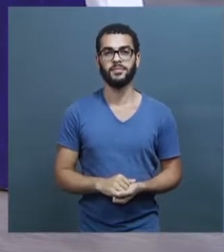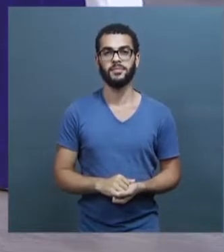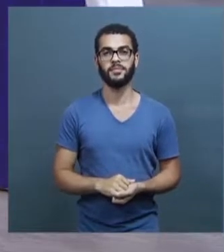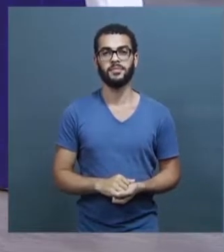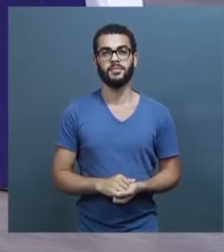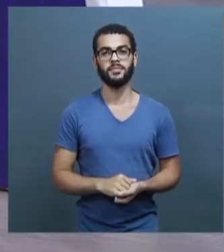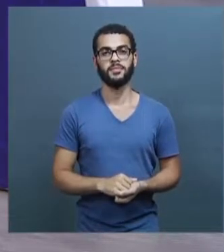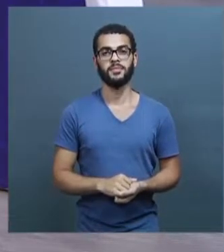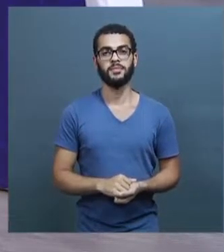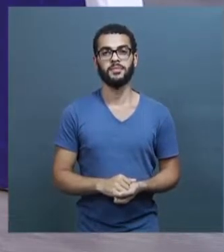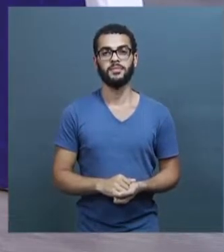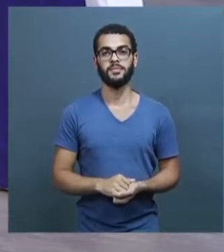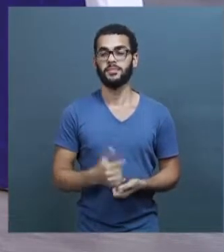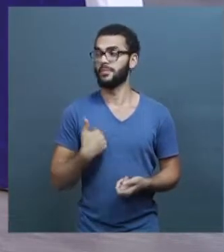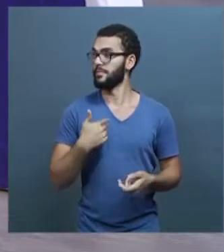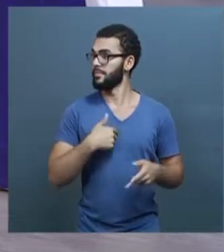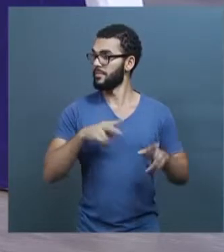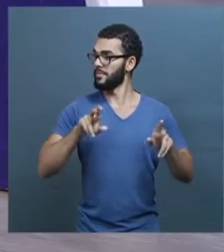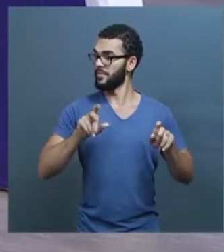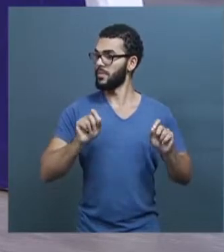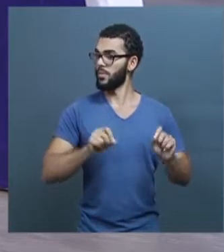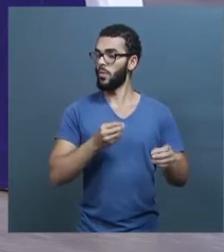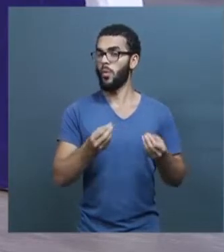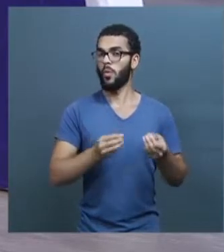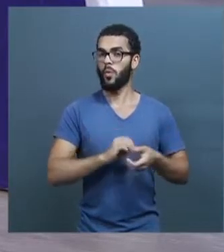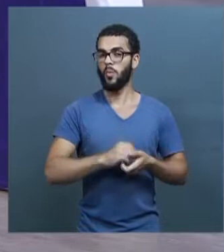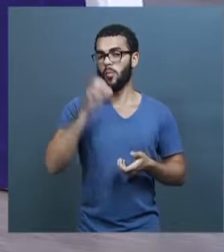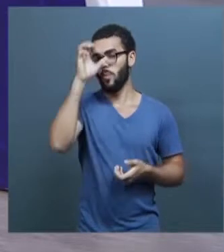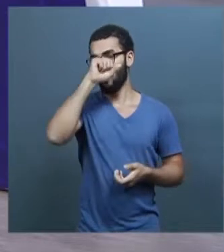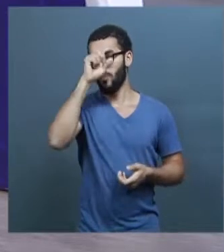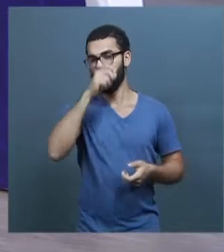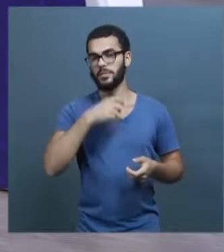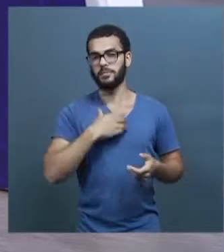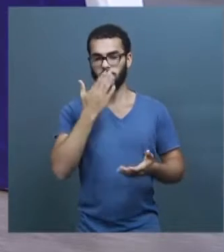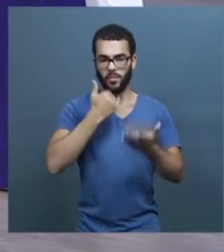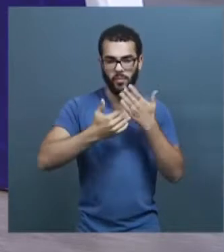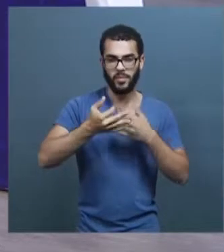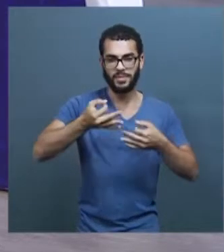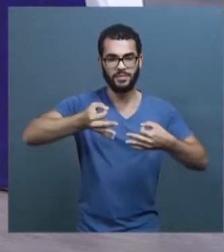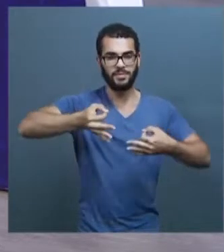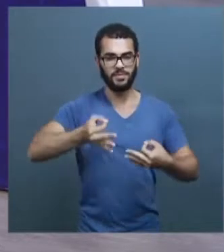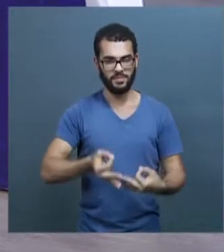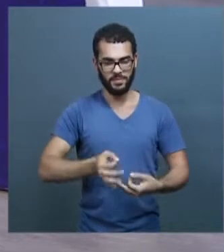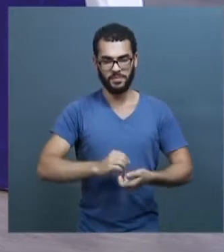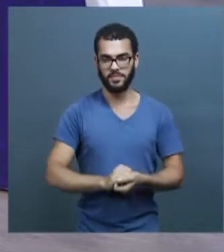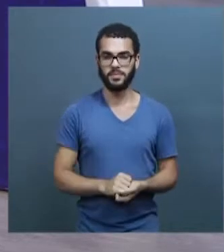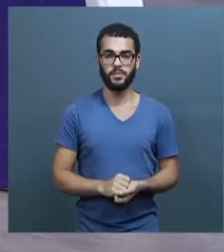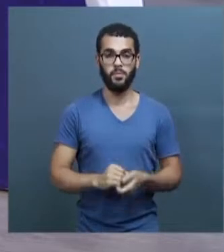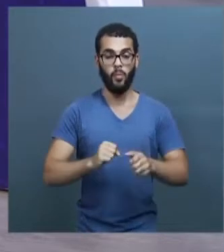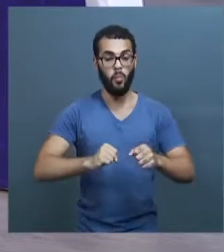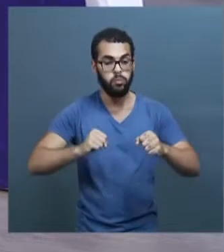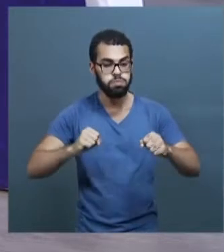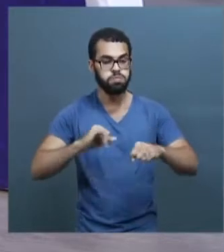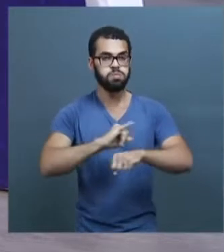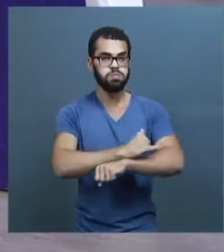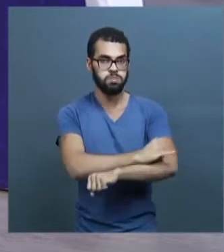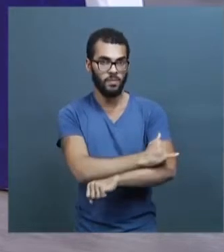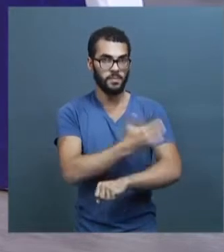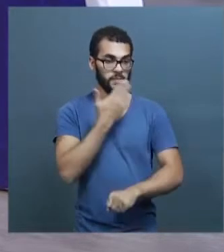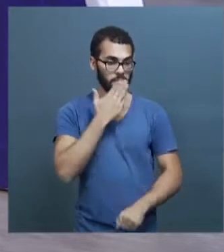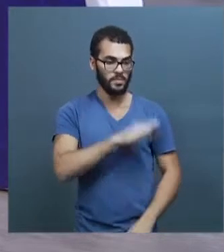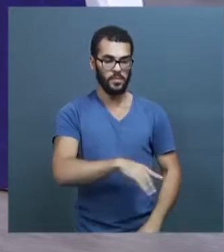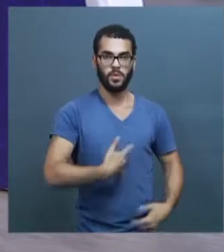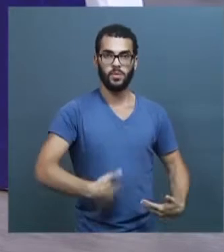Bom, então falando sobre esse assunto de reeducação alimentar, a obesidade infantil, os dados... também nos chamam a atenção e